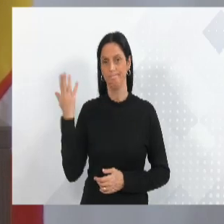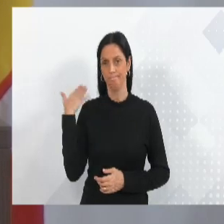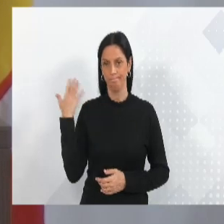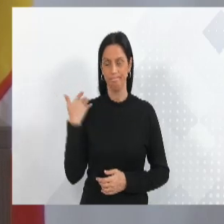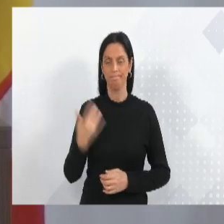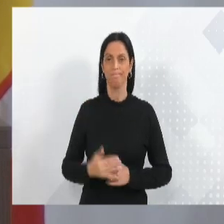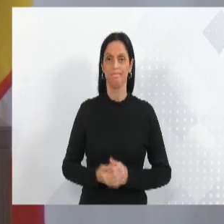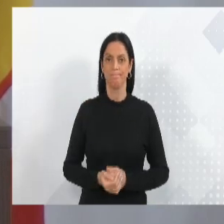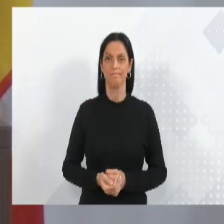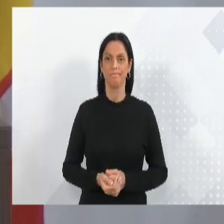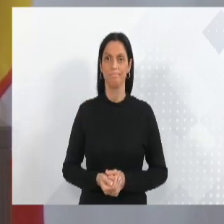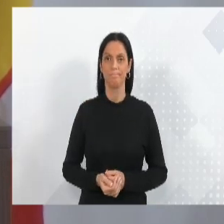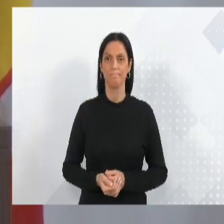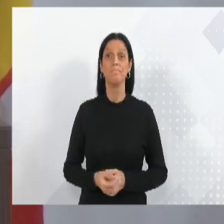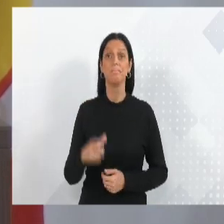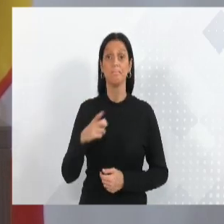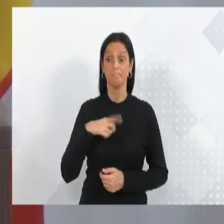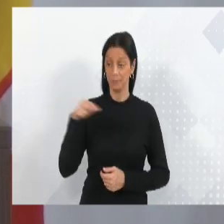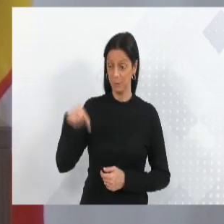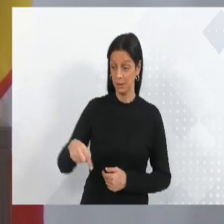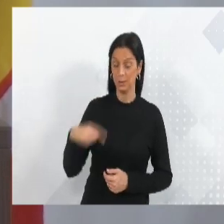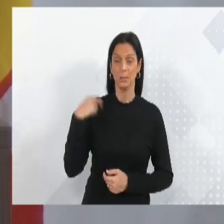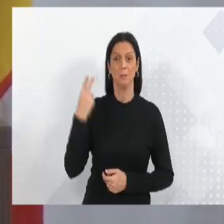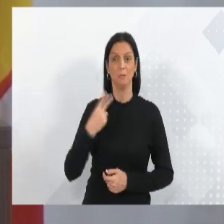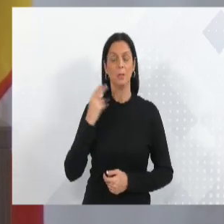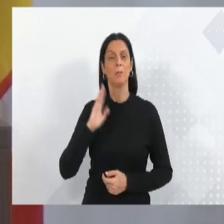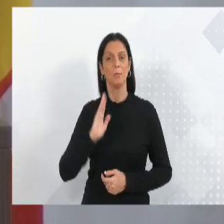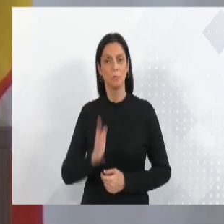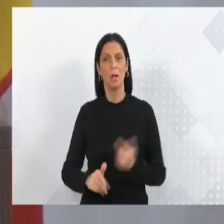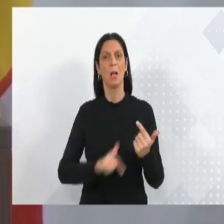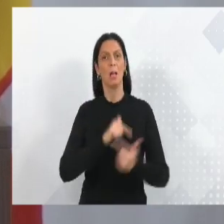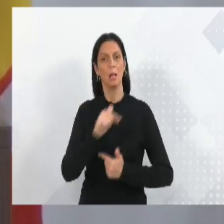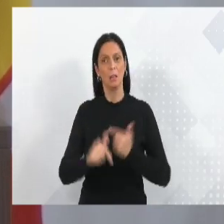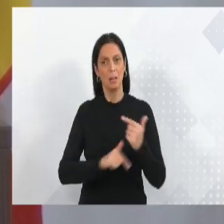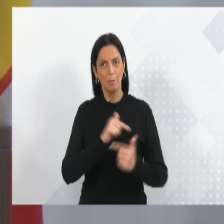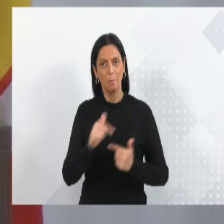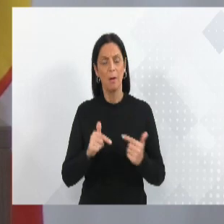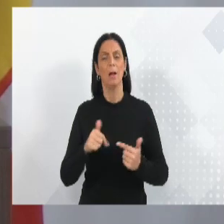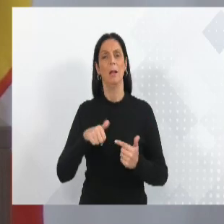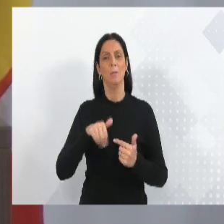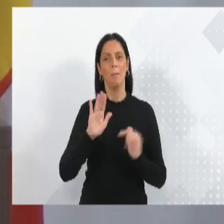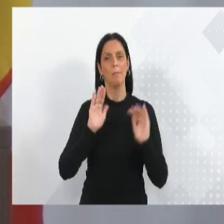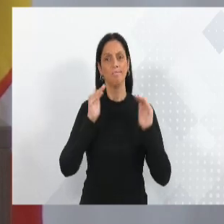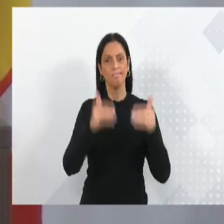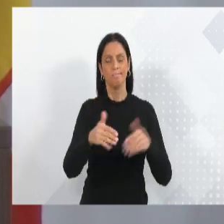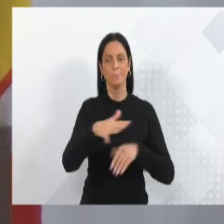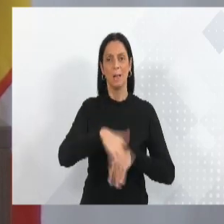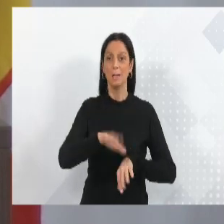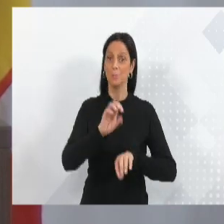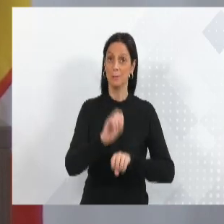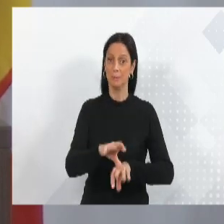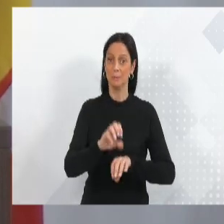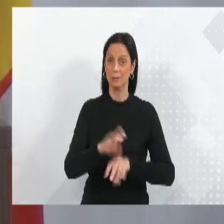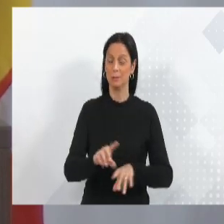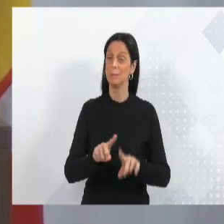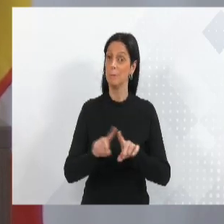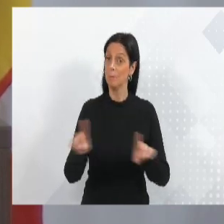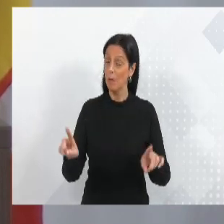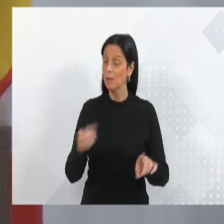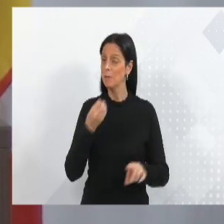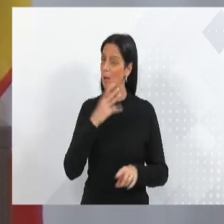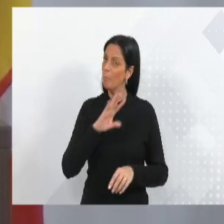nós temos parlamentares nessa casa que já trabalham muito fortemente na questão do ensino mas nunca é demais